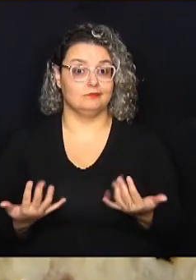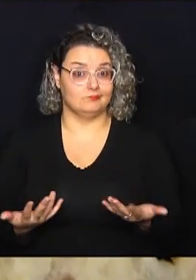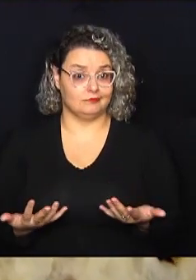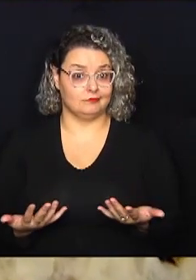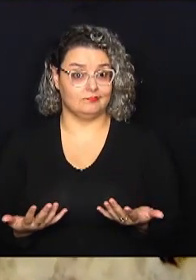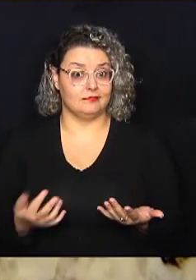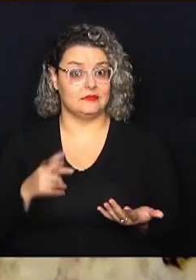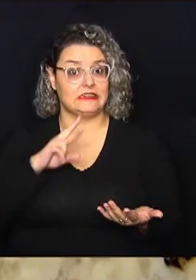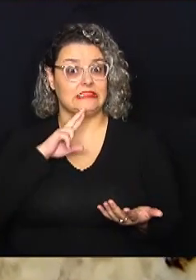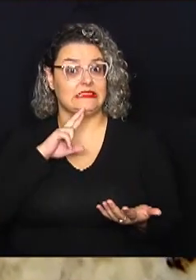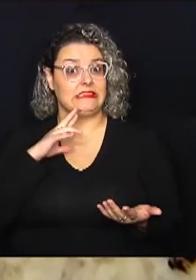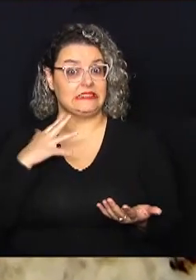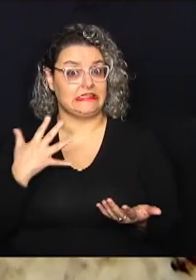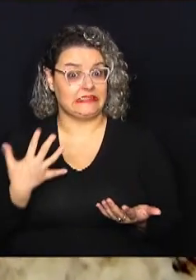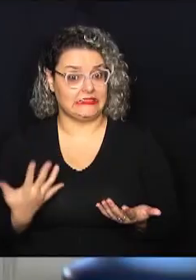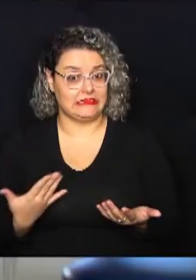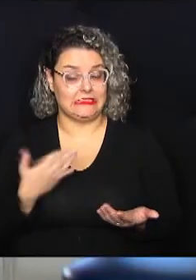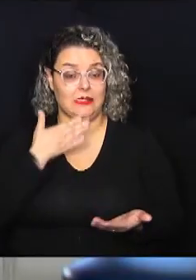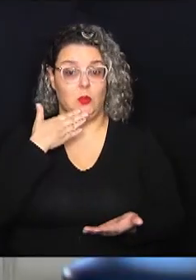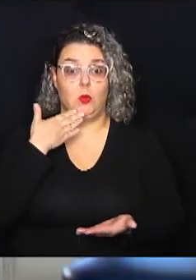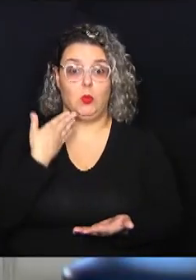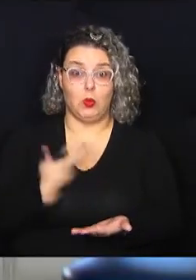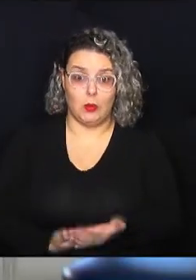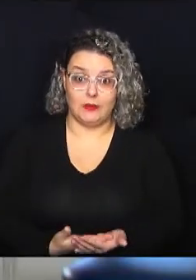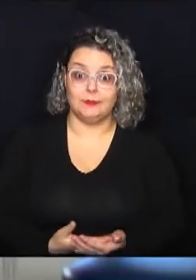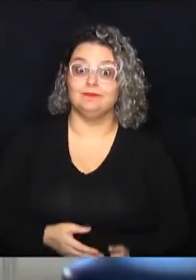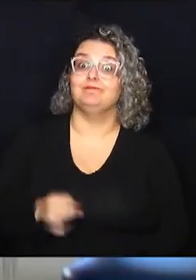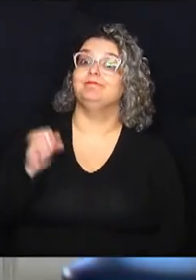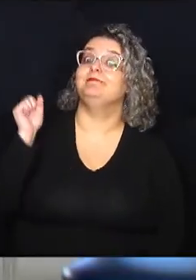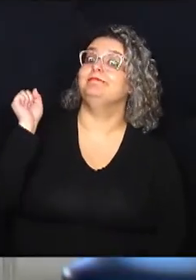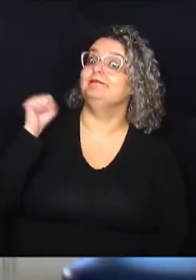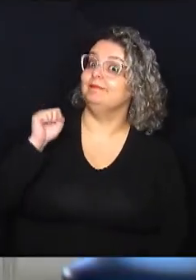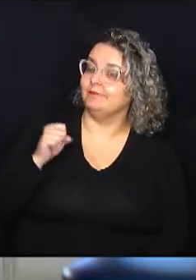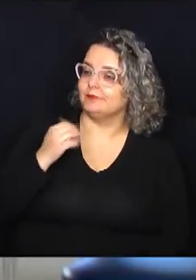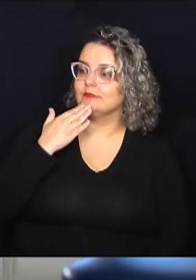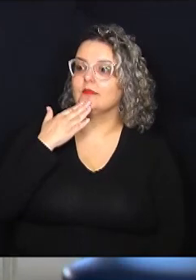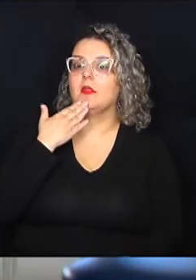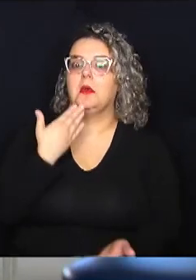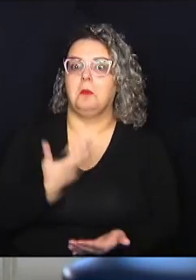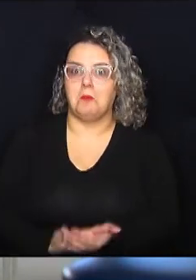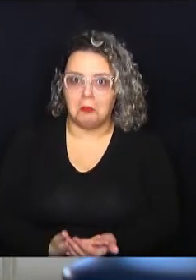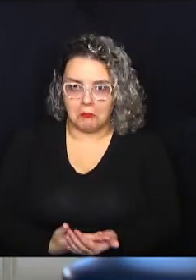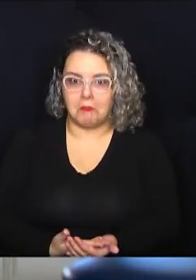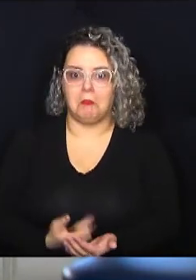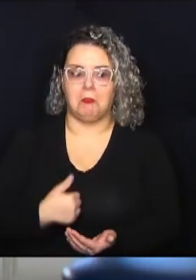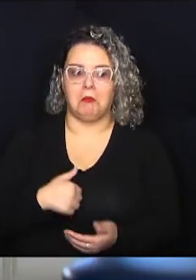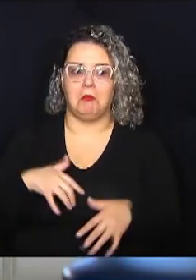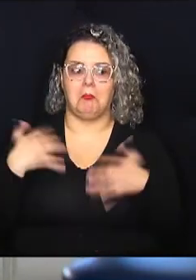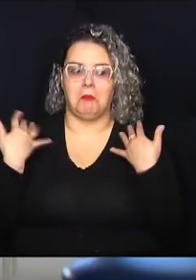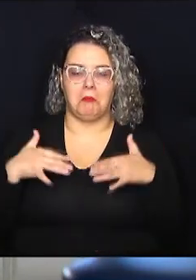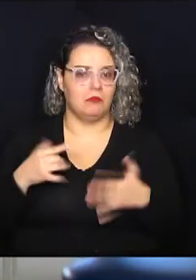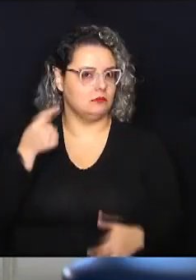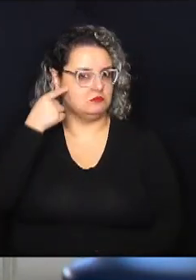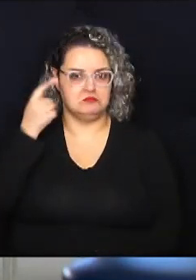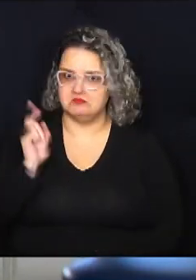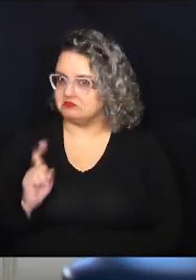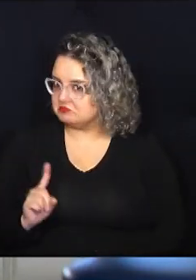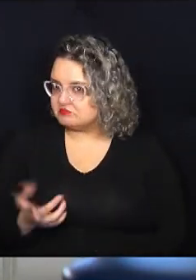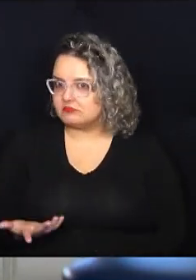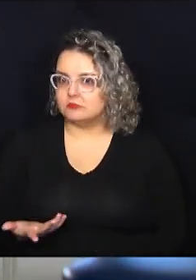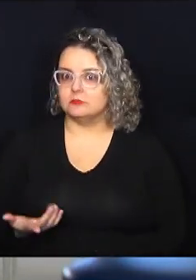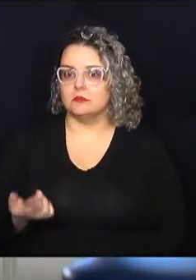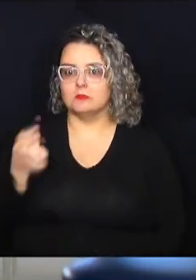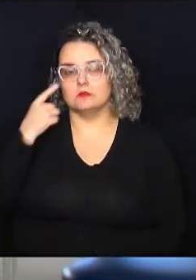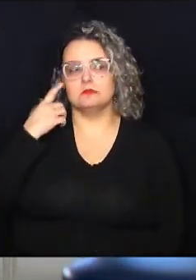o resultado foi surpreendente e isso me surpreendeu Sinceramente eu não imaginava imaginava